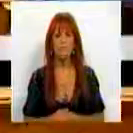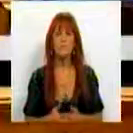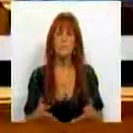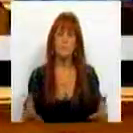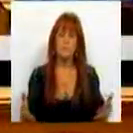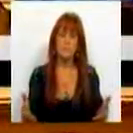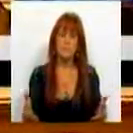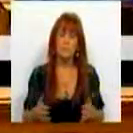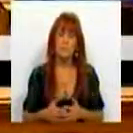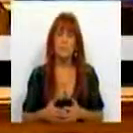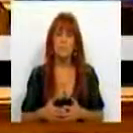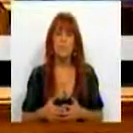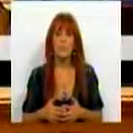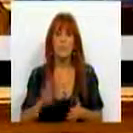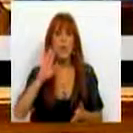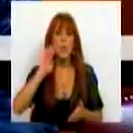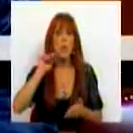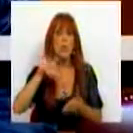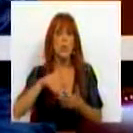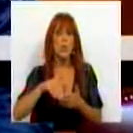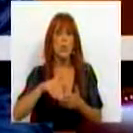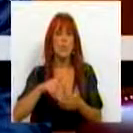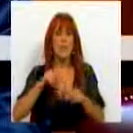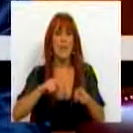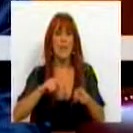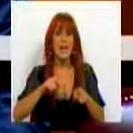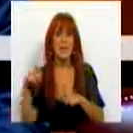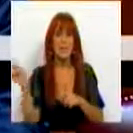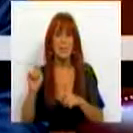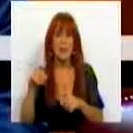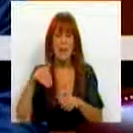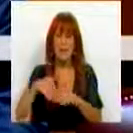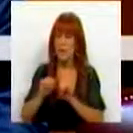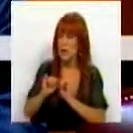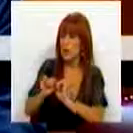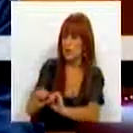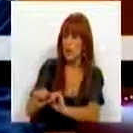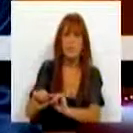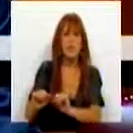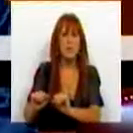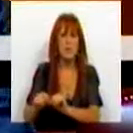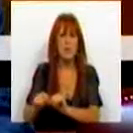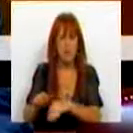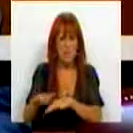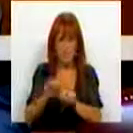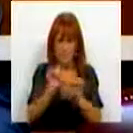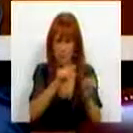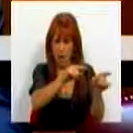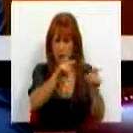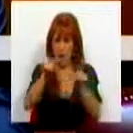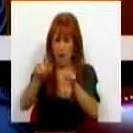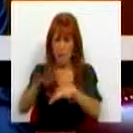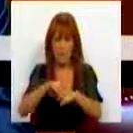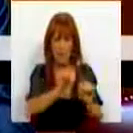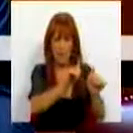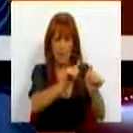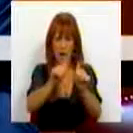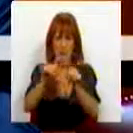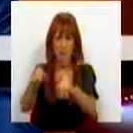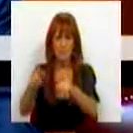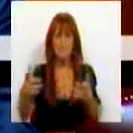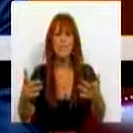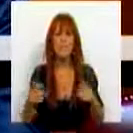Bom, concluo que estes meses na oposição estão-vos a fazer bem. Estão-vos a fazer